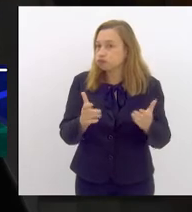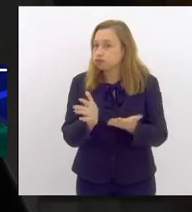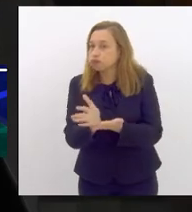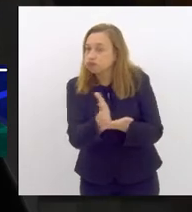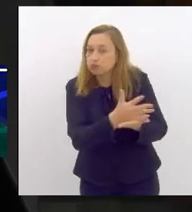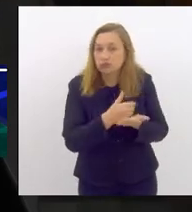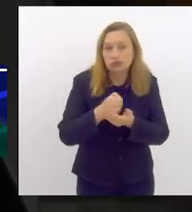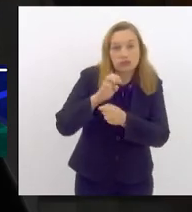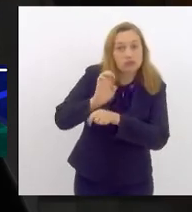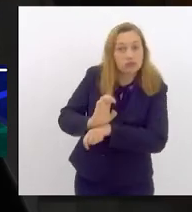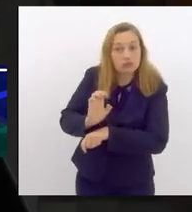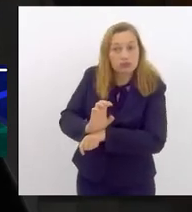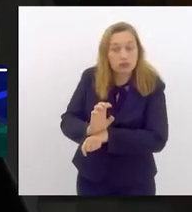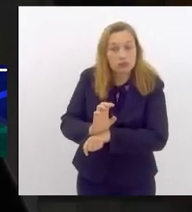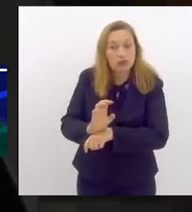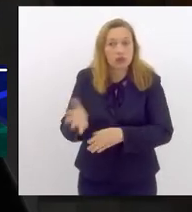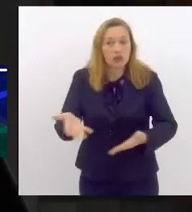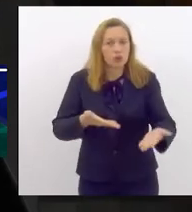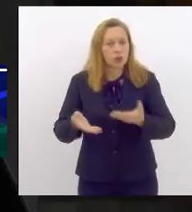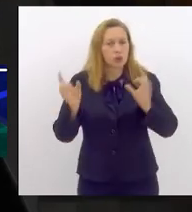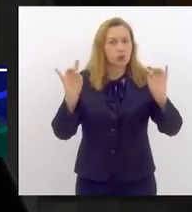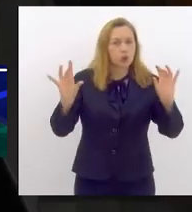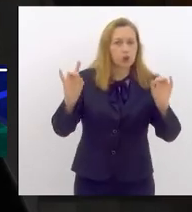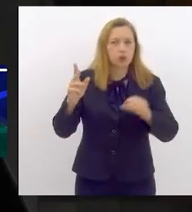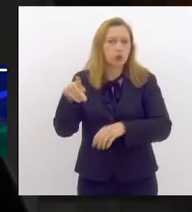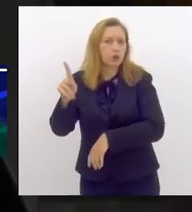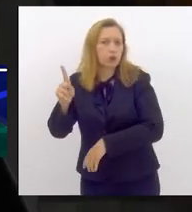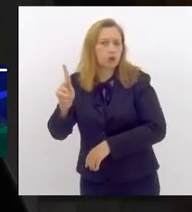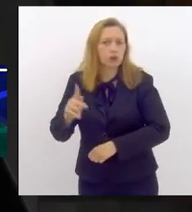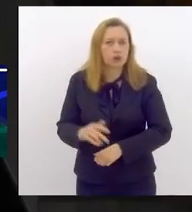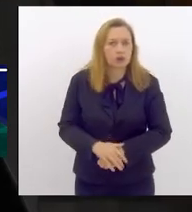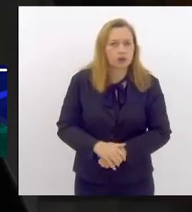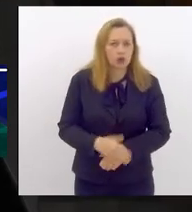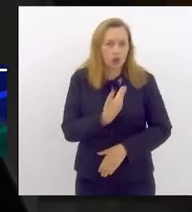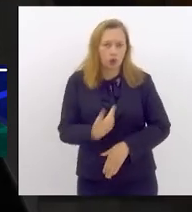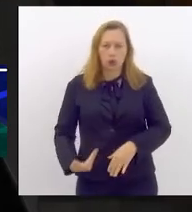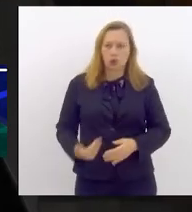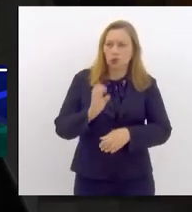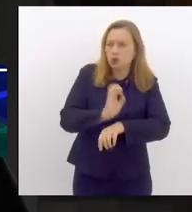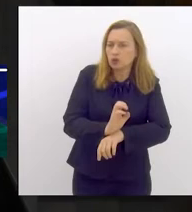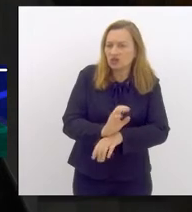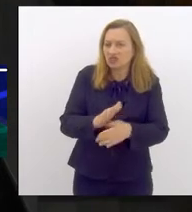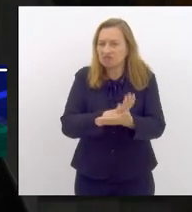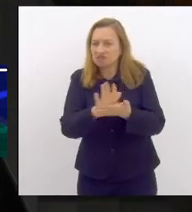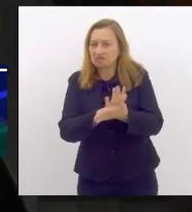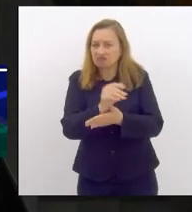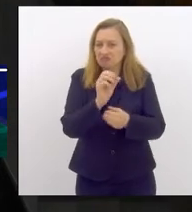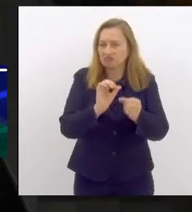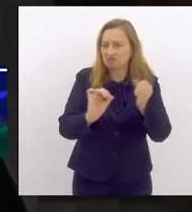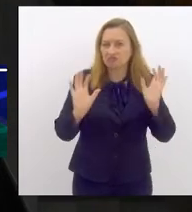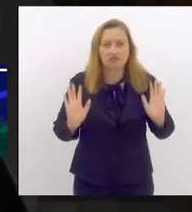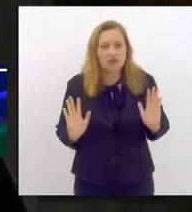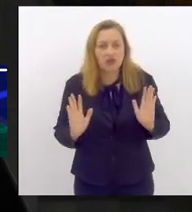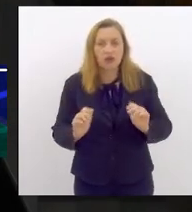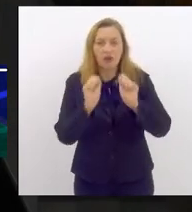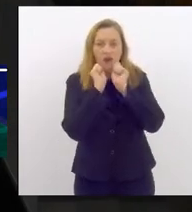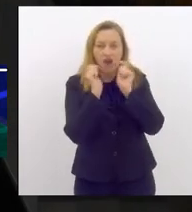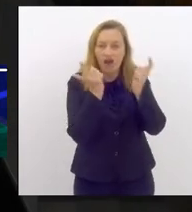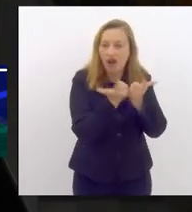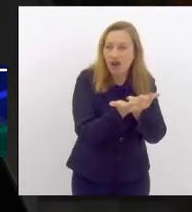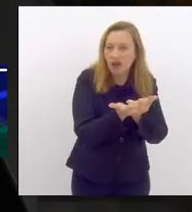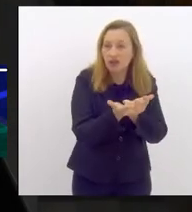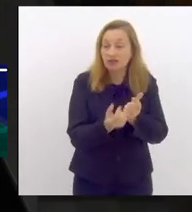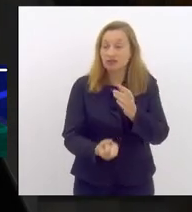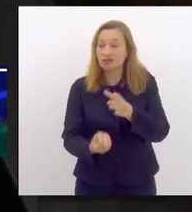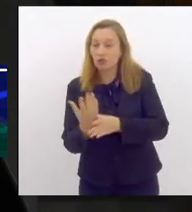arrecadação do estado em relação às participações especiais do petróleo e o governo estadual nada fazia Assembleia Legislativa